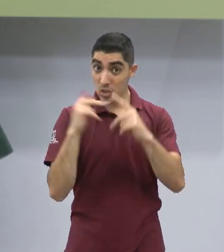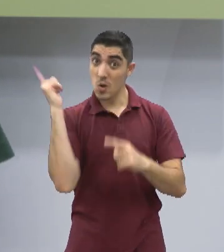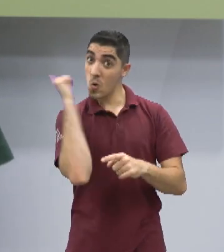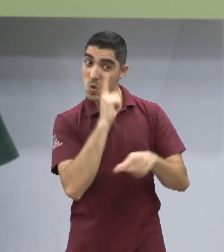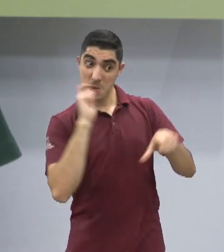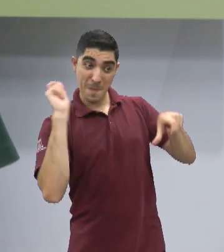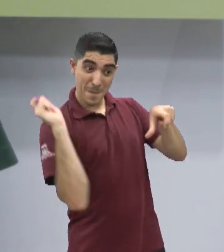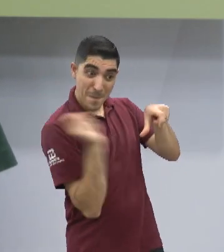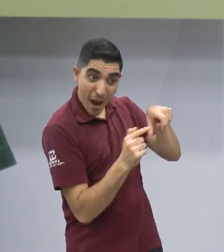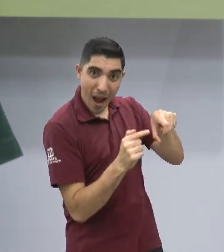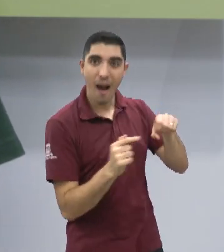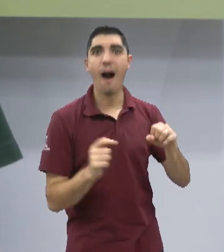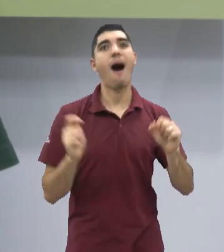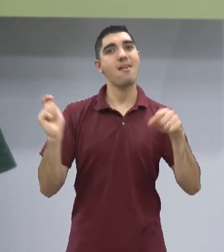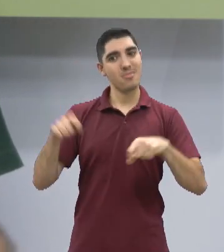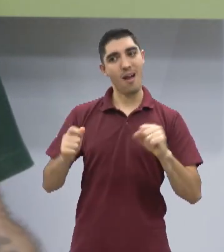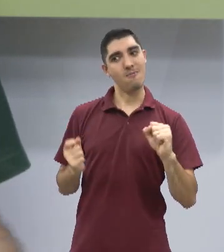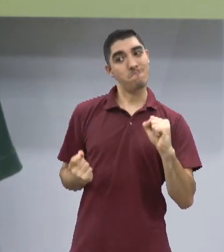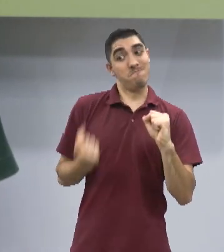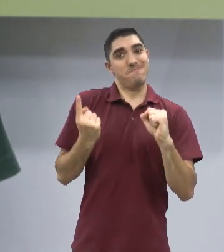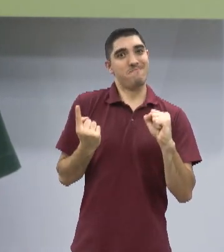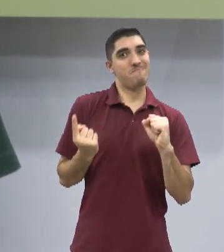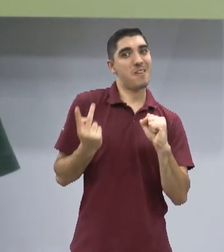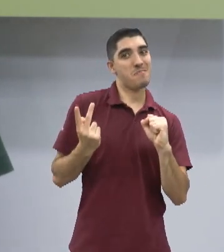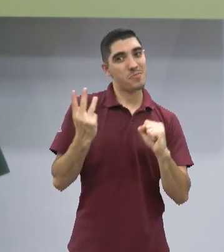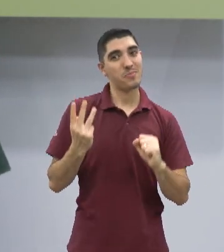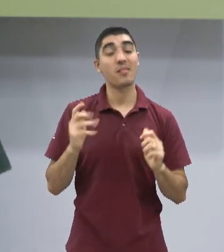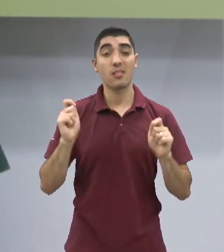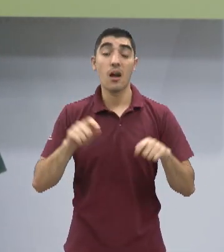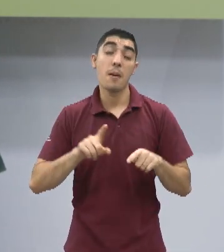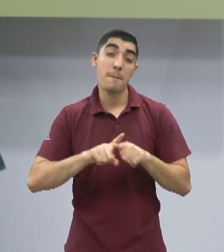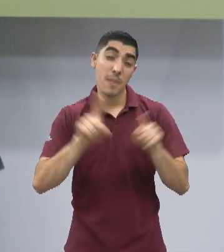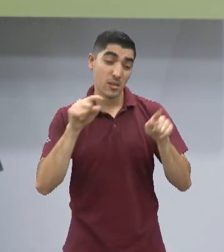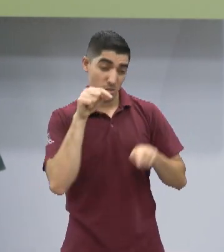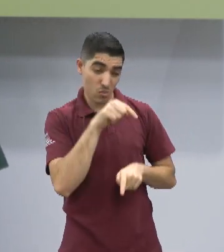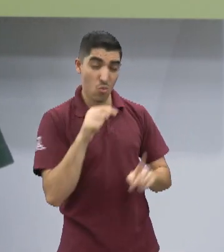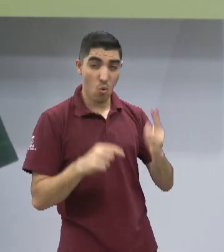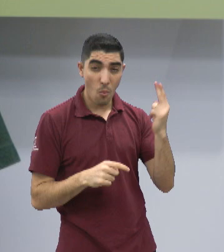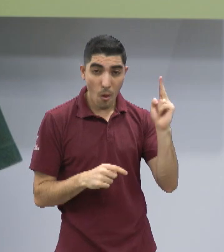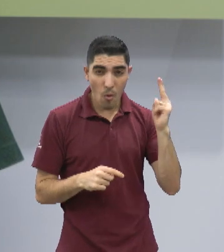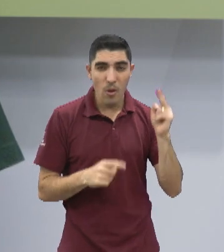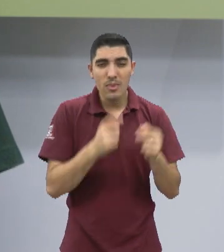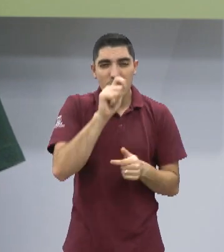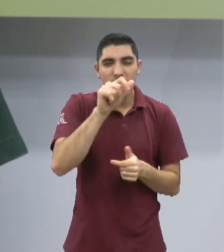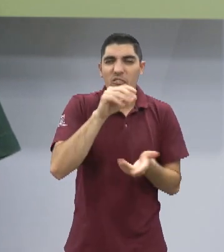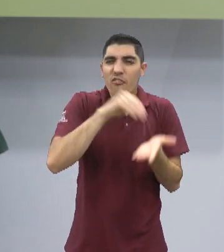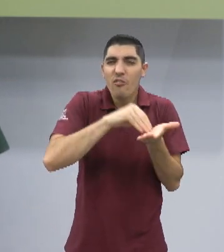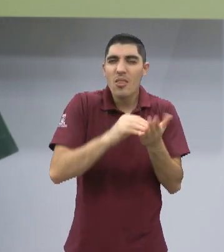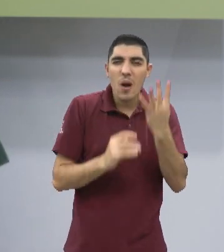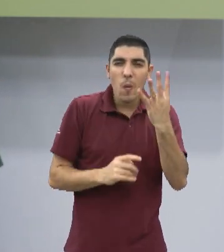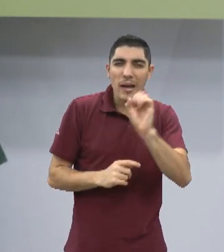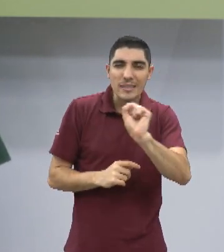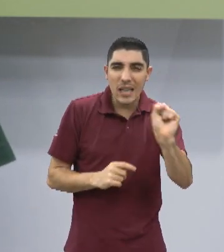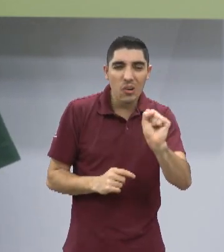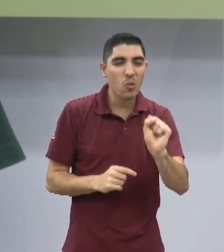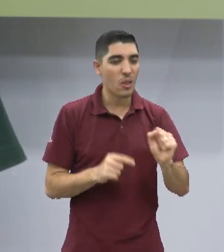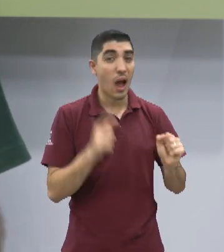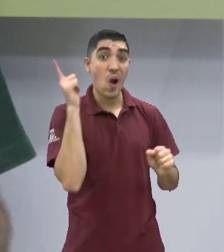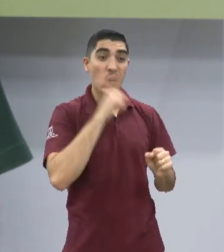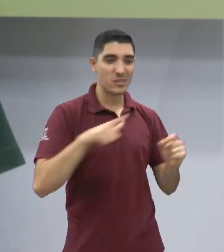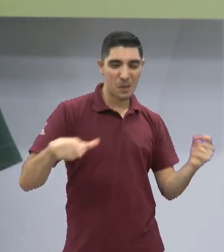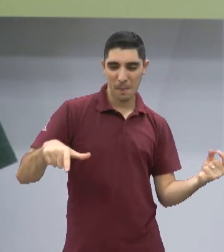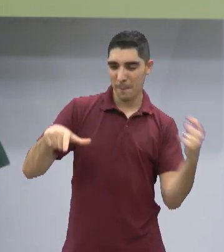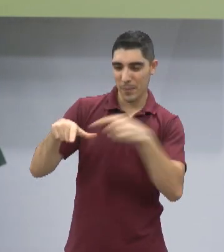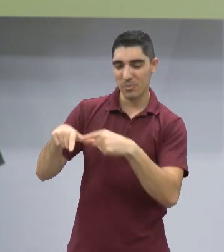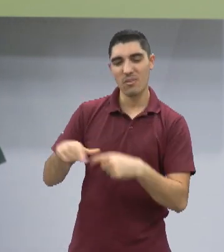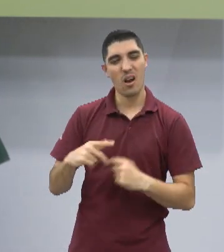diferente, poderia ter sido diferente, né? Mas aí o Umuarama, no finalzinho ainda, conseguiu fazer o gol, que daí complicou um pouquinho mais para o São José. Enfim, o São